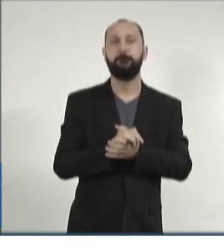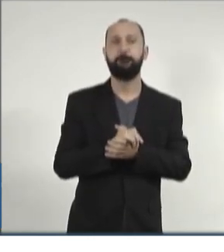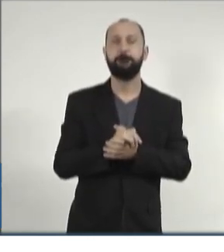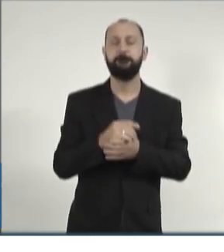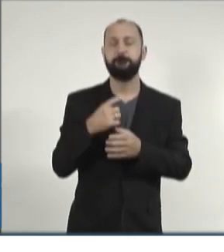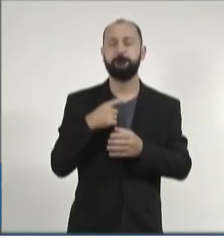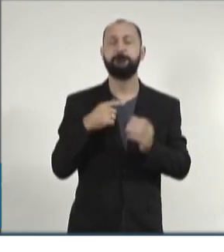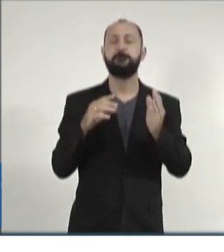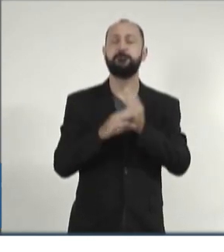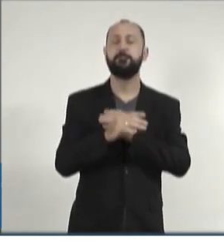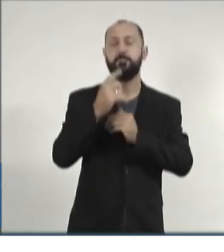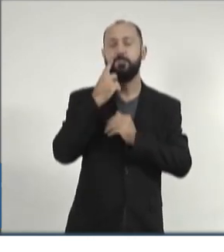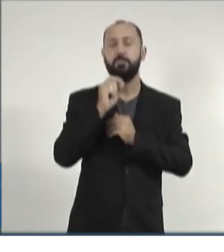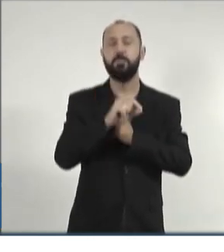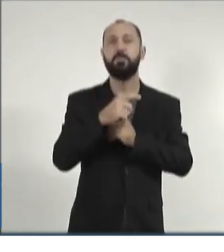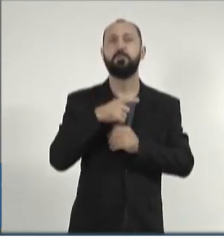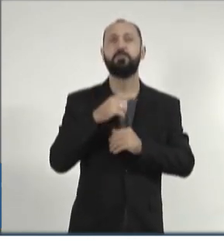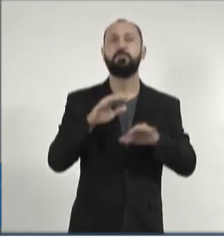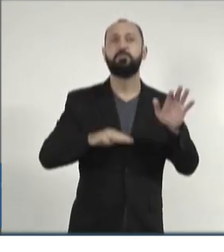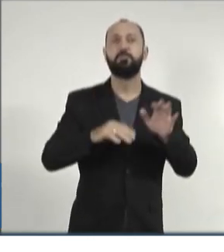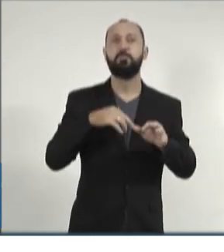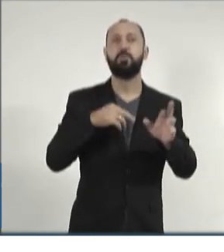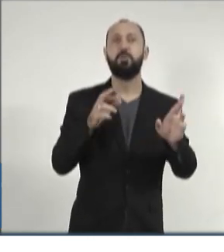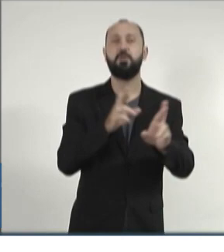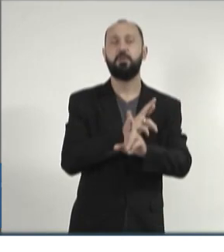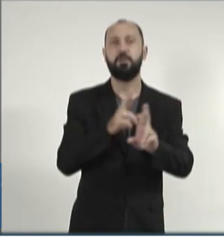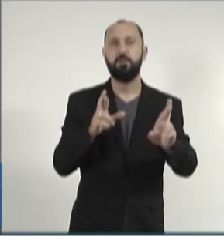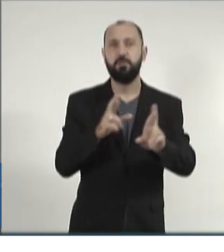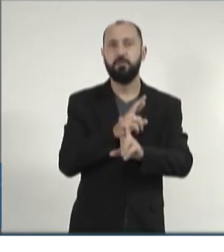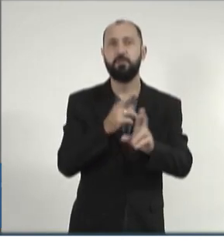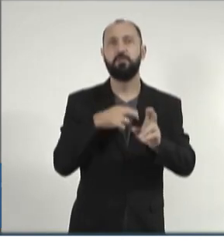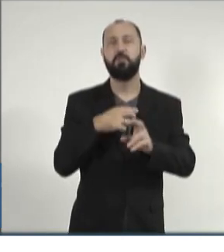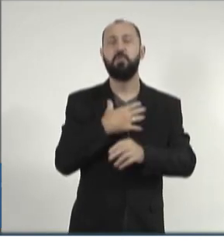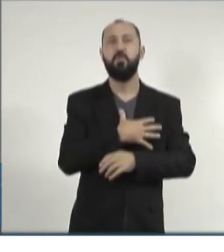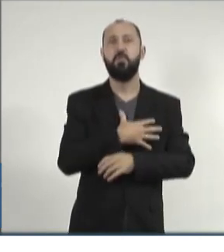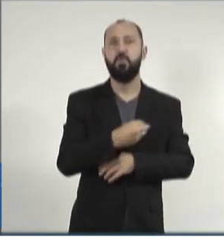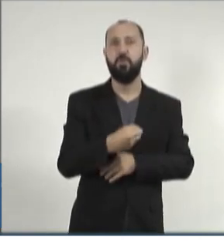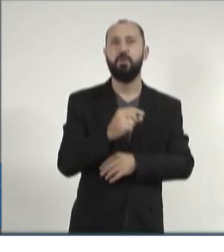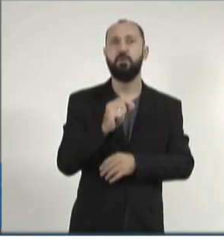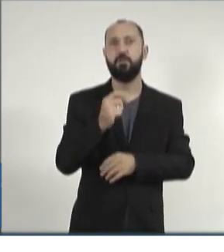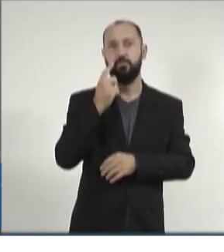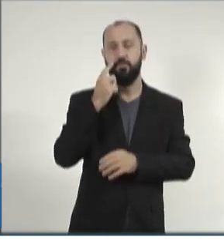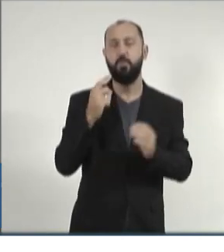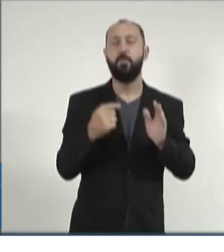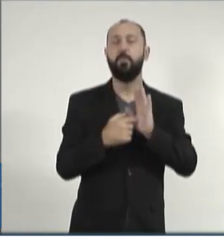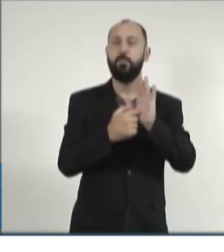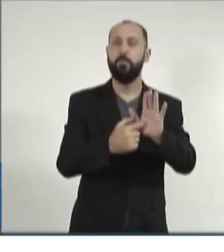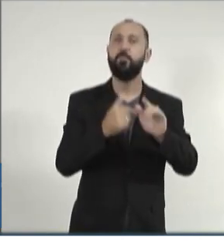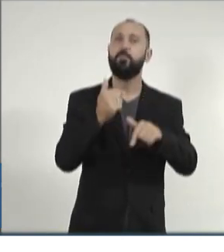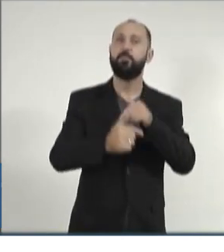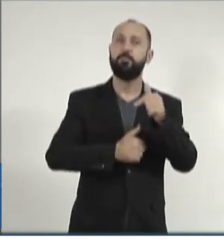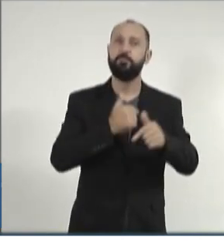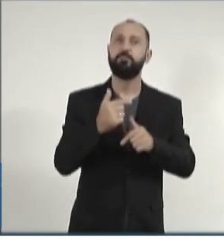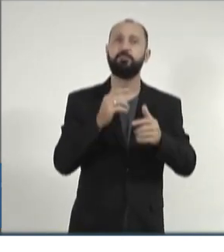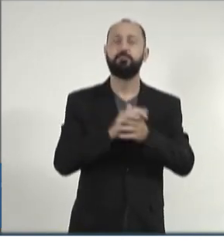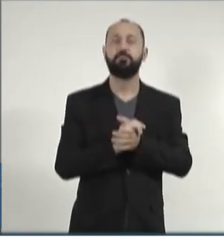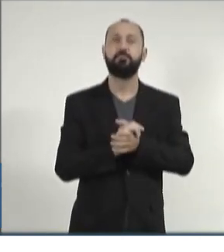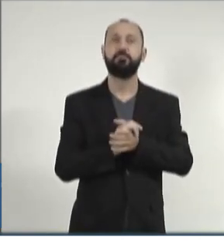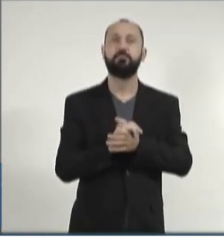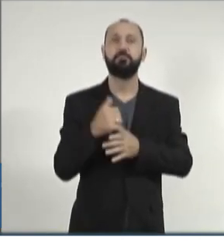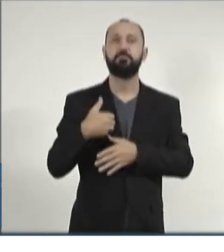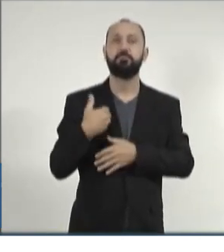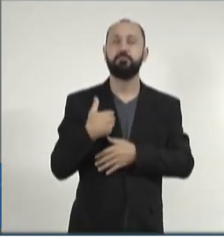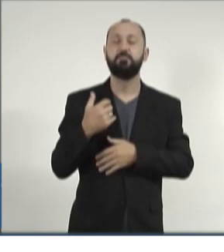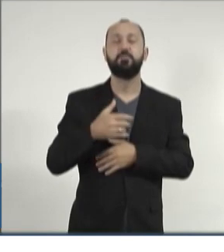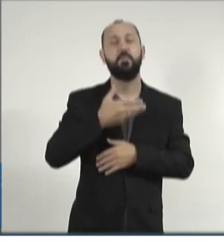simplesmente você dizer para ela, sai desse relacionamento e leva contigo seus filhos e vai procurar um emprego, você que está na meia-idade,